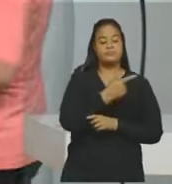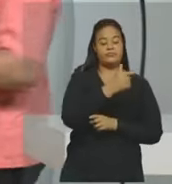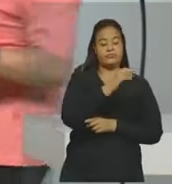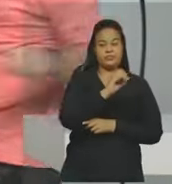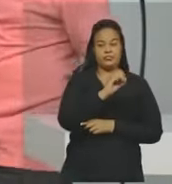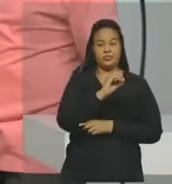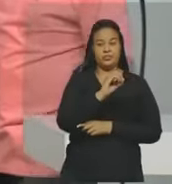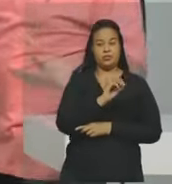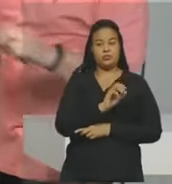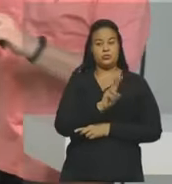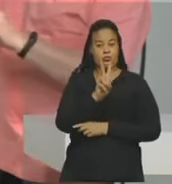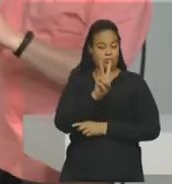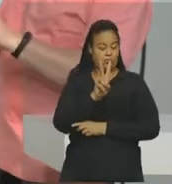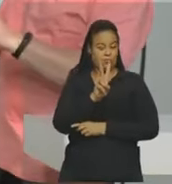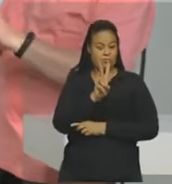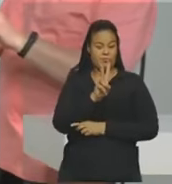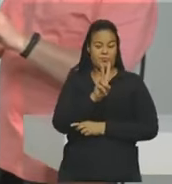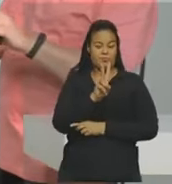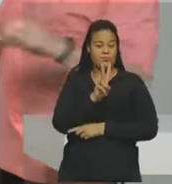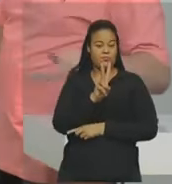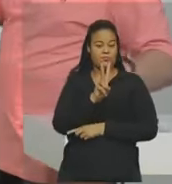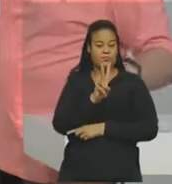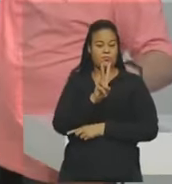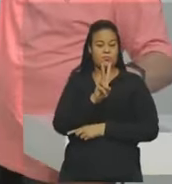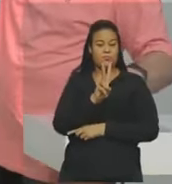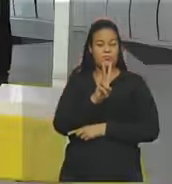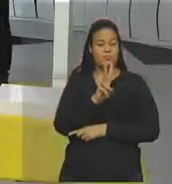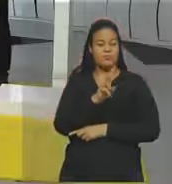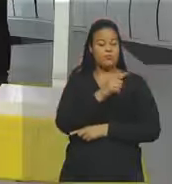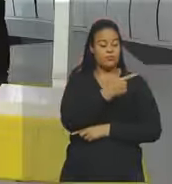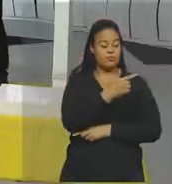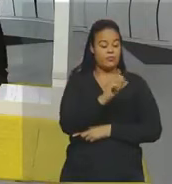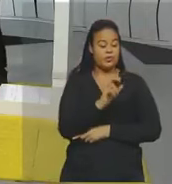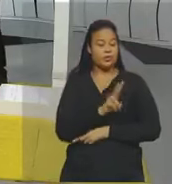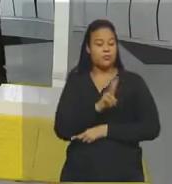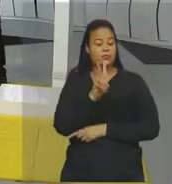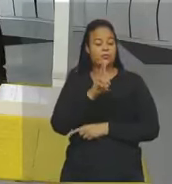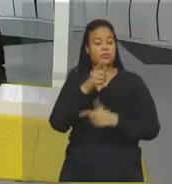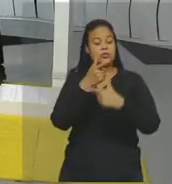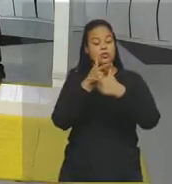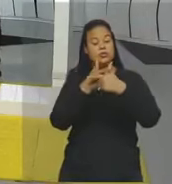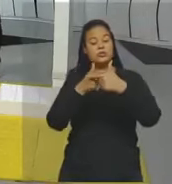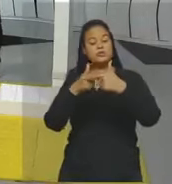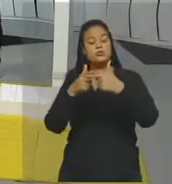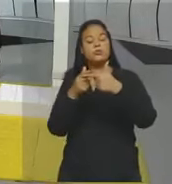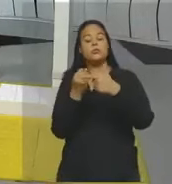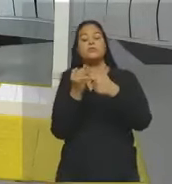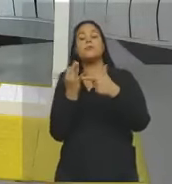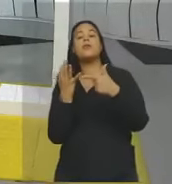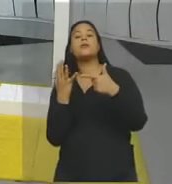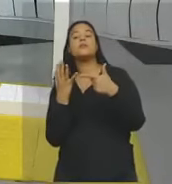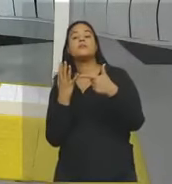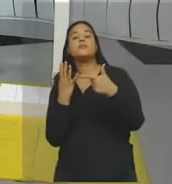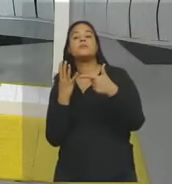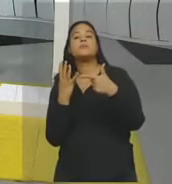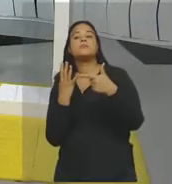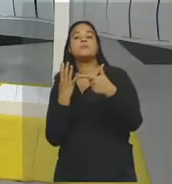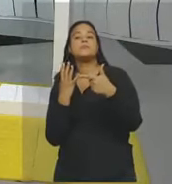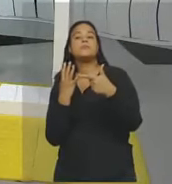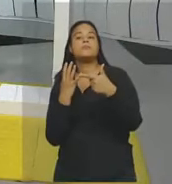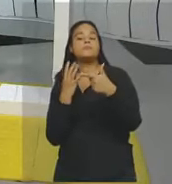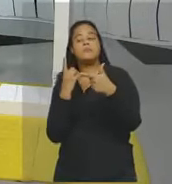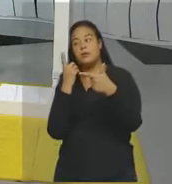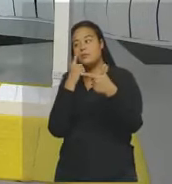volts da minha fonte, vou colocar aqui na tela de novo, olha lá, 20 volts, dividido por essa resistência que eu acabei de calcular. Então,